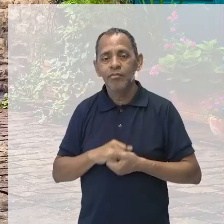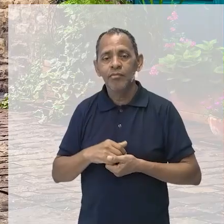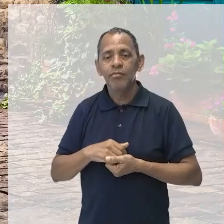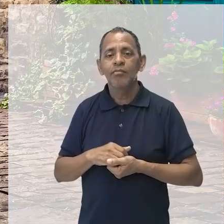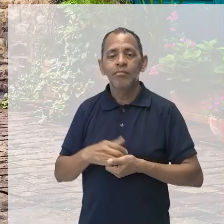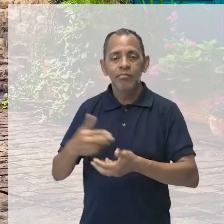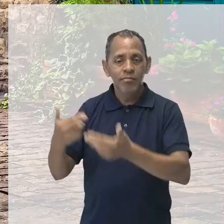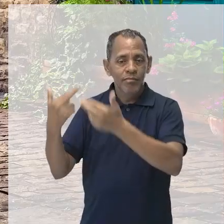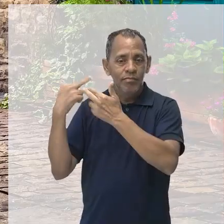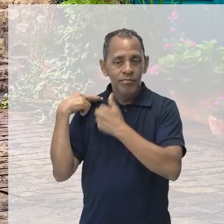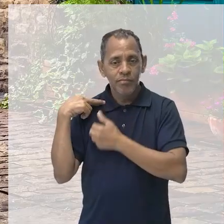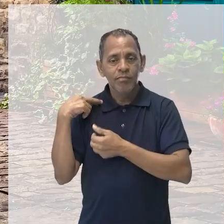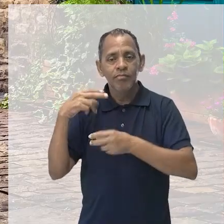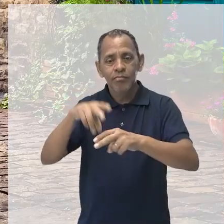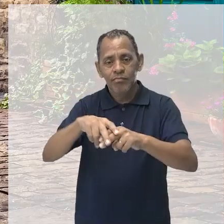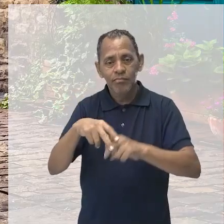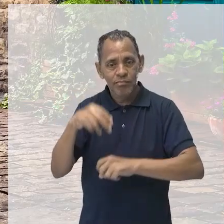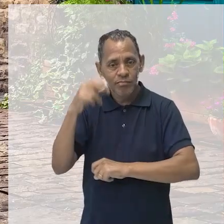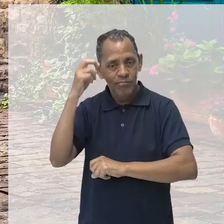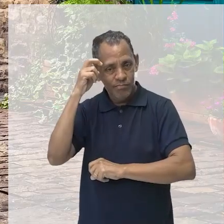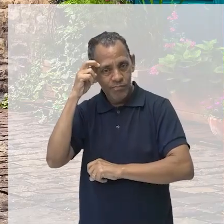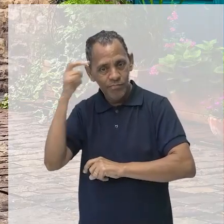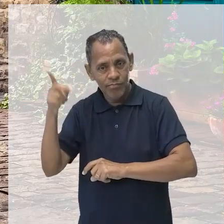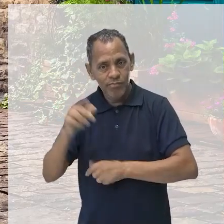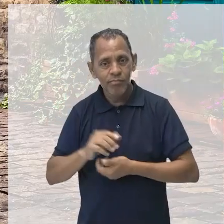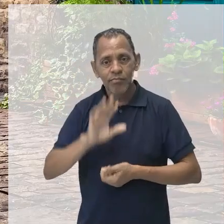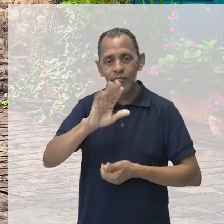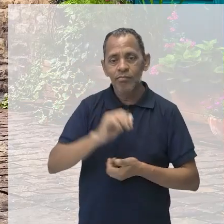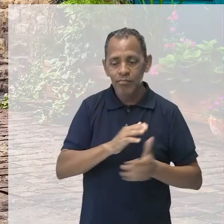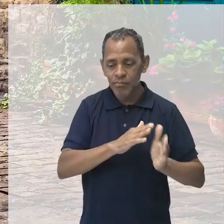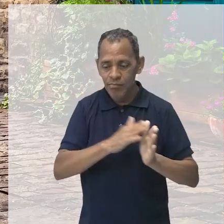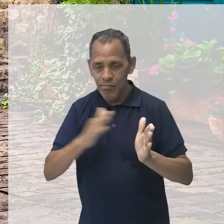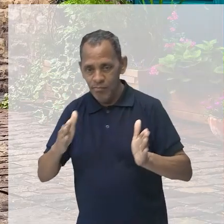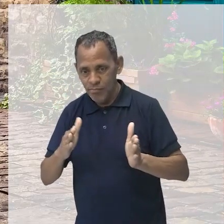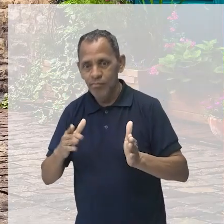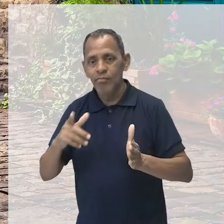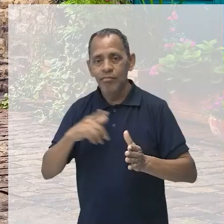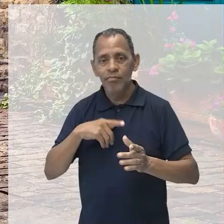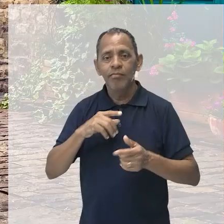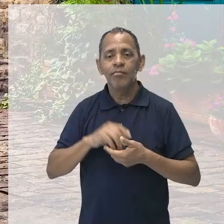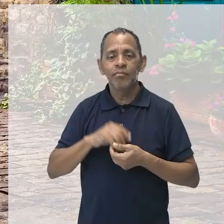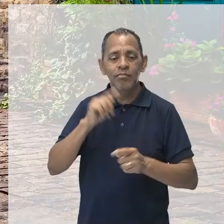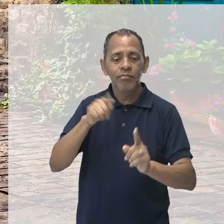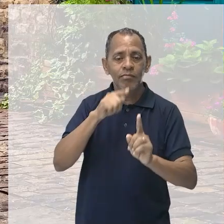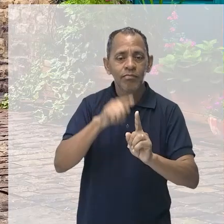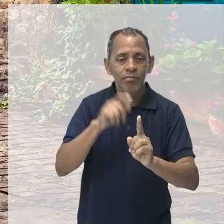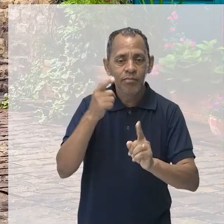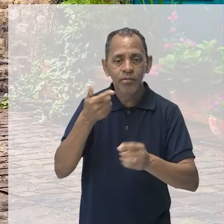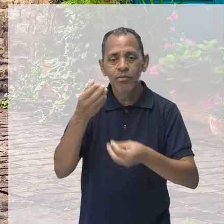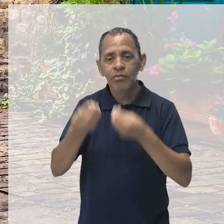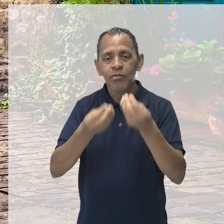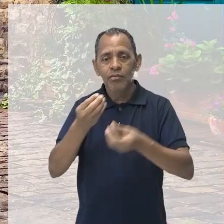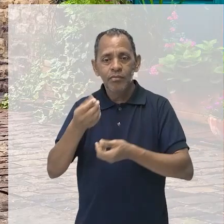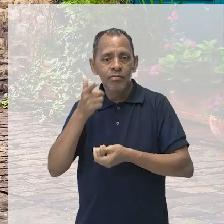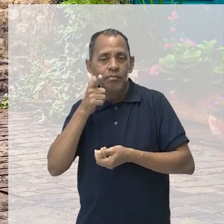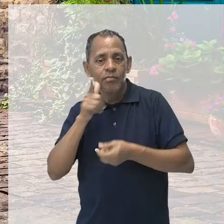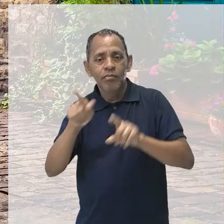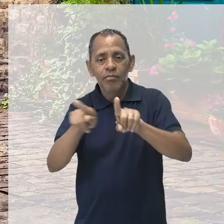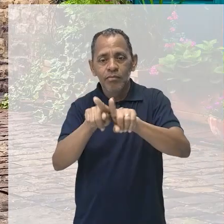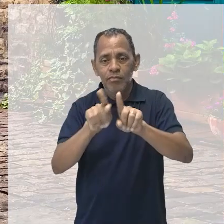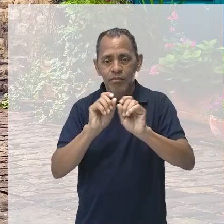sua inteligência, mas a cada passo ele se torna um alvo de todo tipo de truque, como você viu.